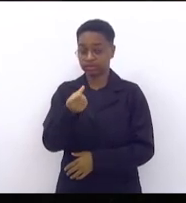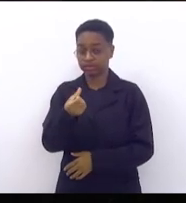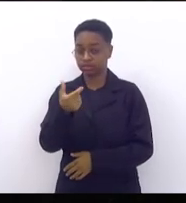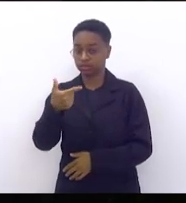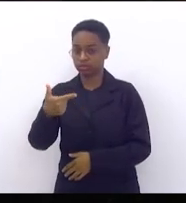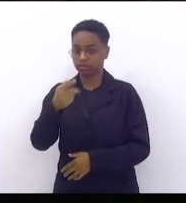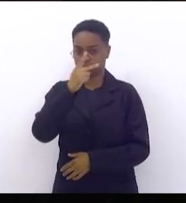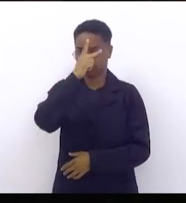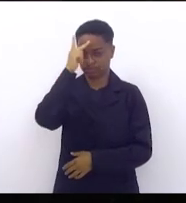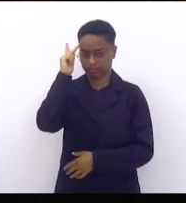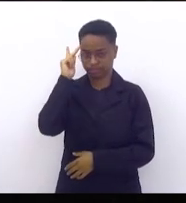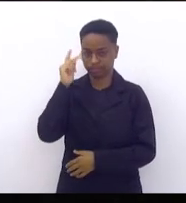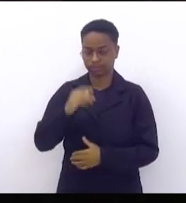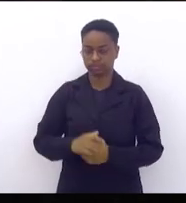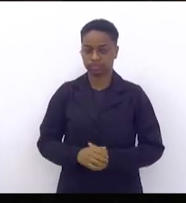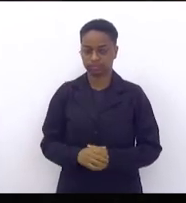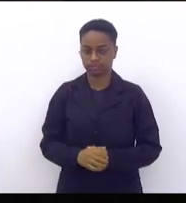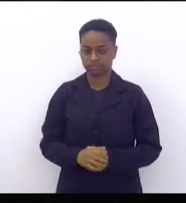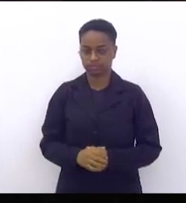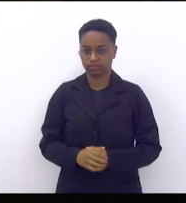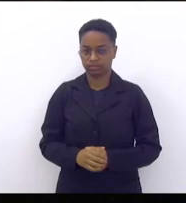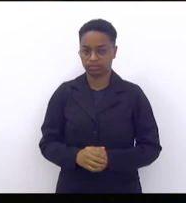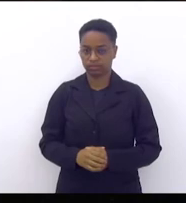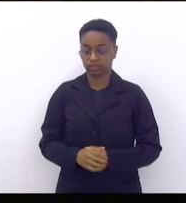2.862 pessoas.